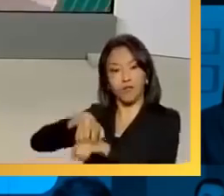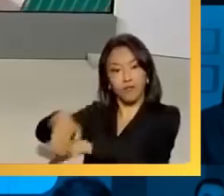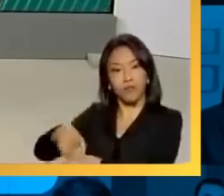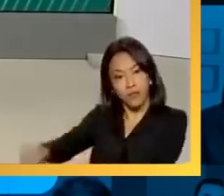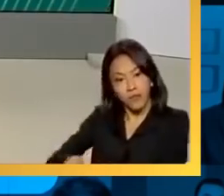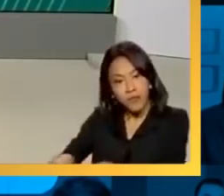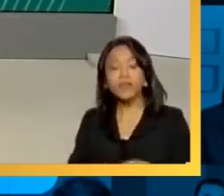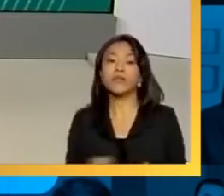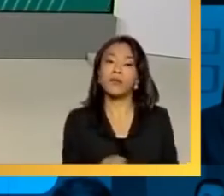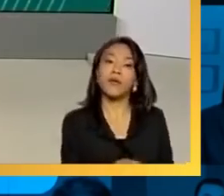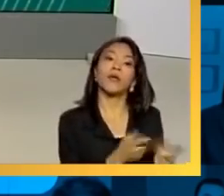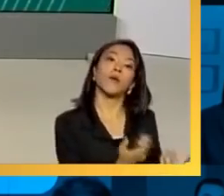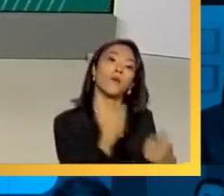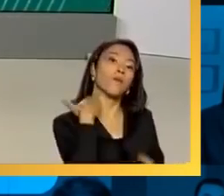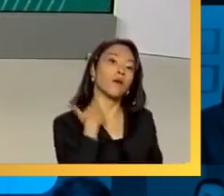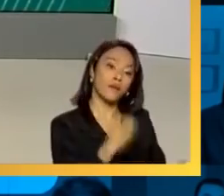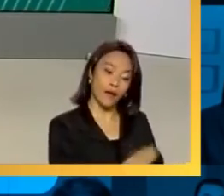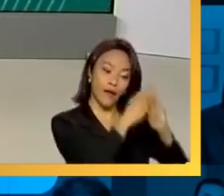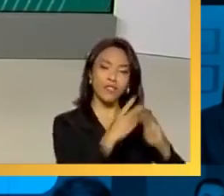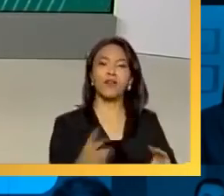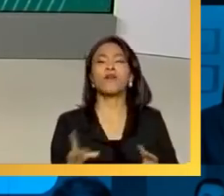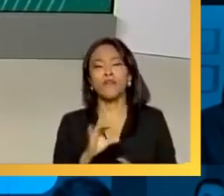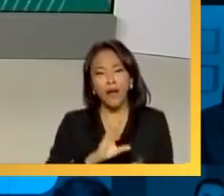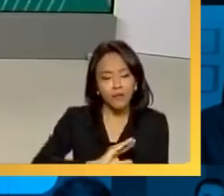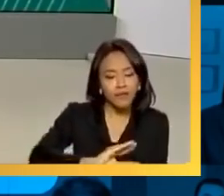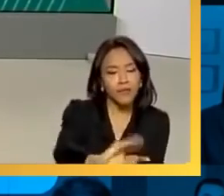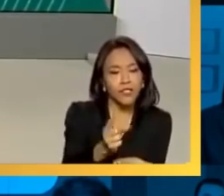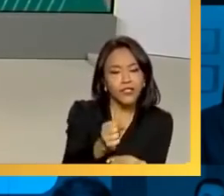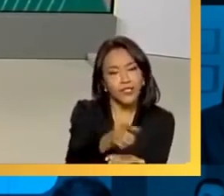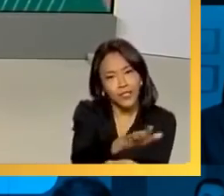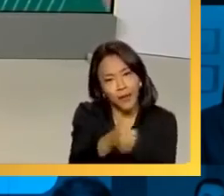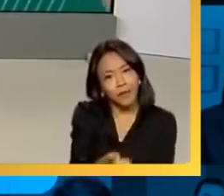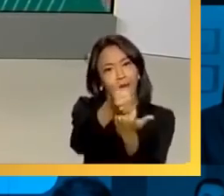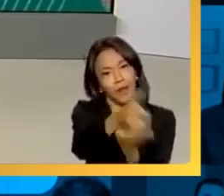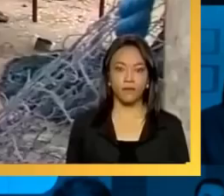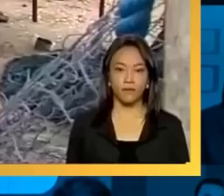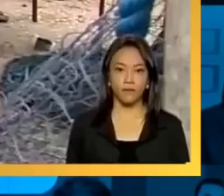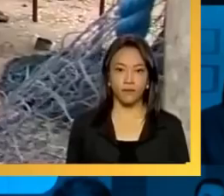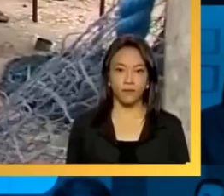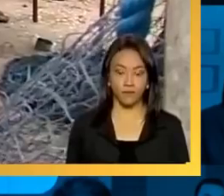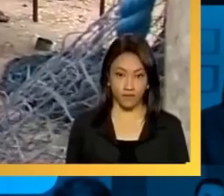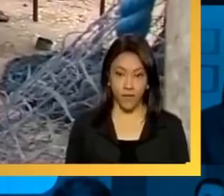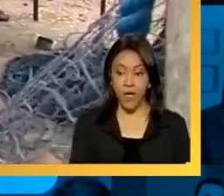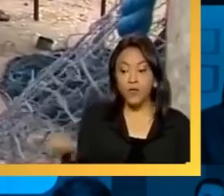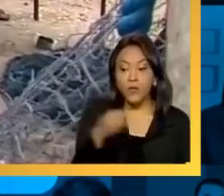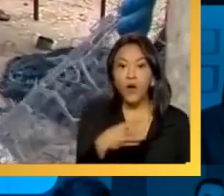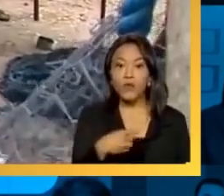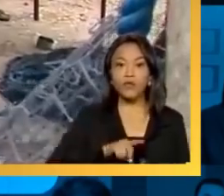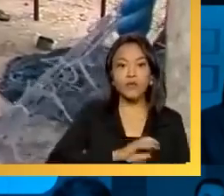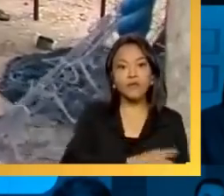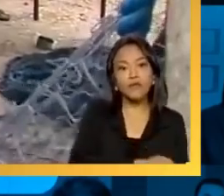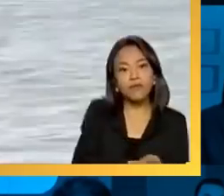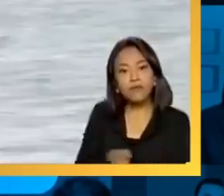Econômica Federal vai disponibilizar recursos para financiar a atividade em todo o país. As novas linhas de